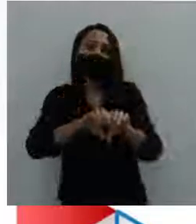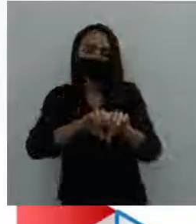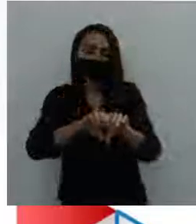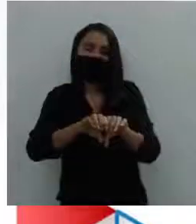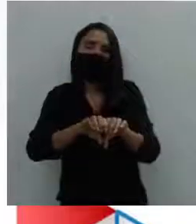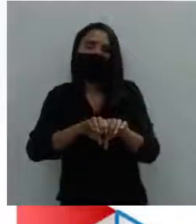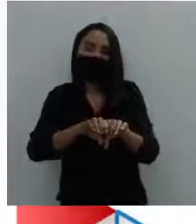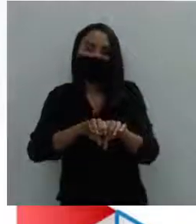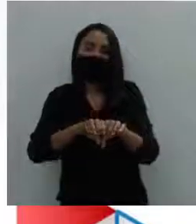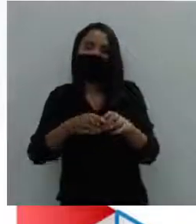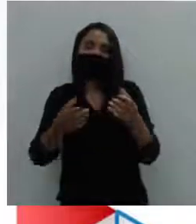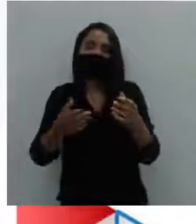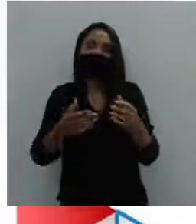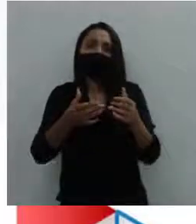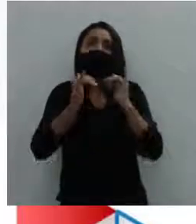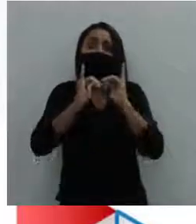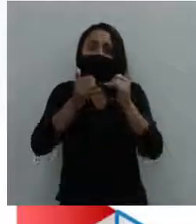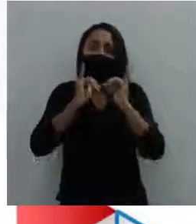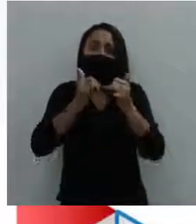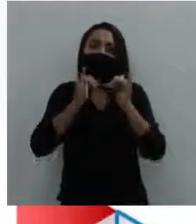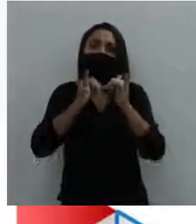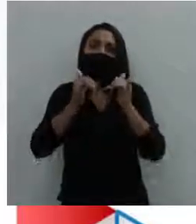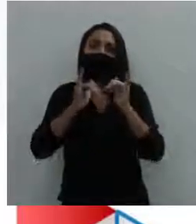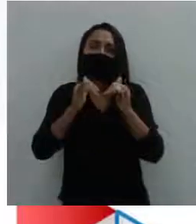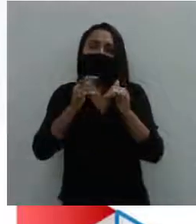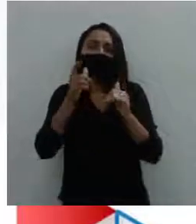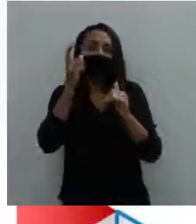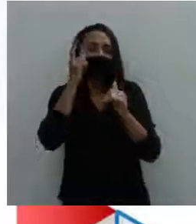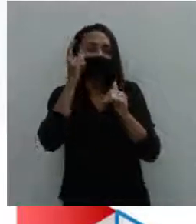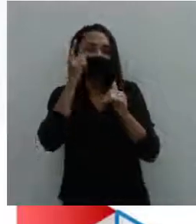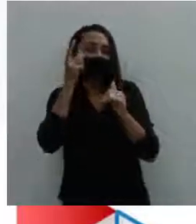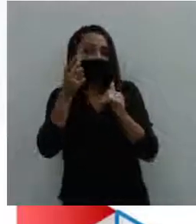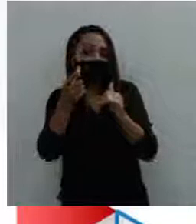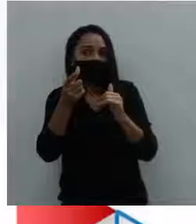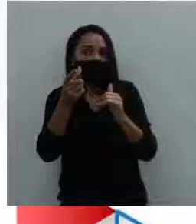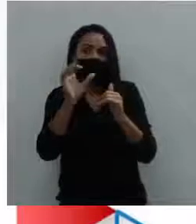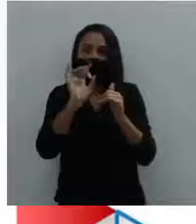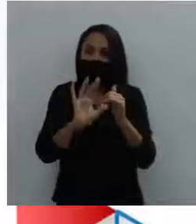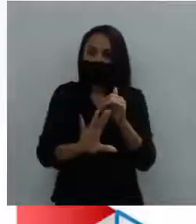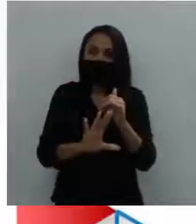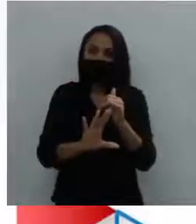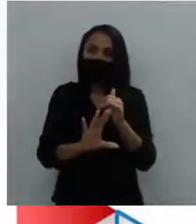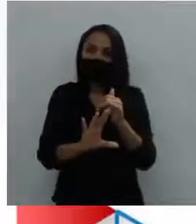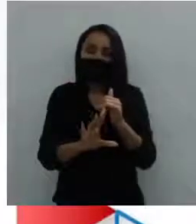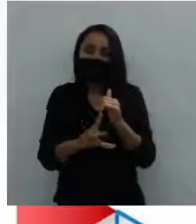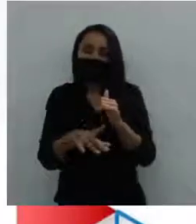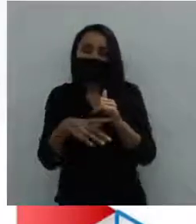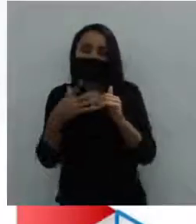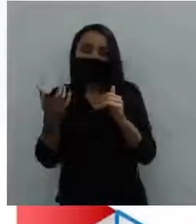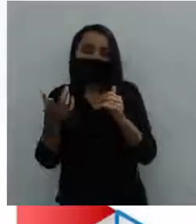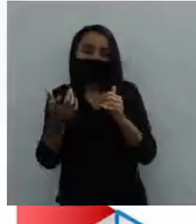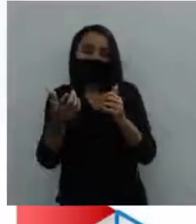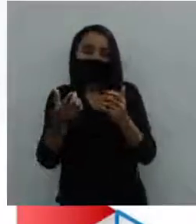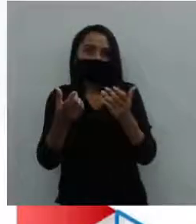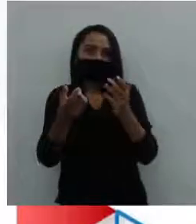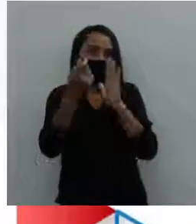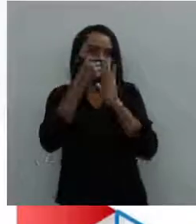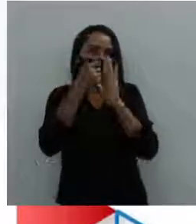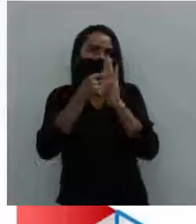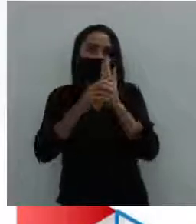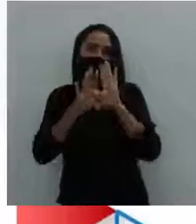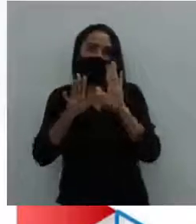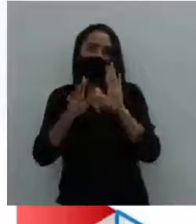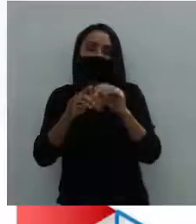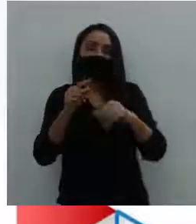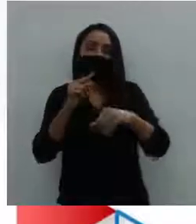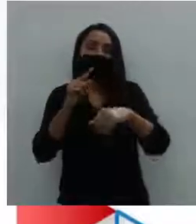fábula. O narrador de uma fábula é um observador, ele apenas observa, ele não dá um juízo de valor. O tempo